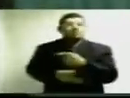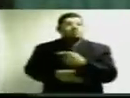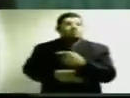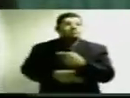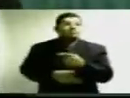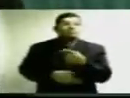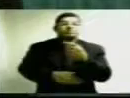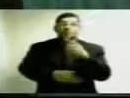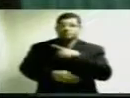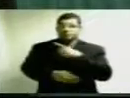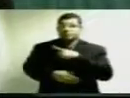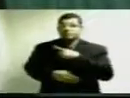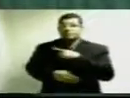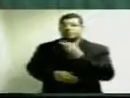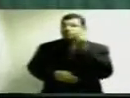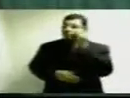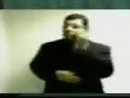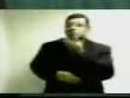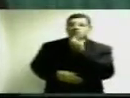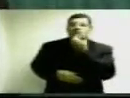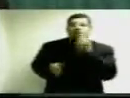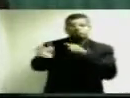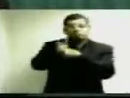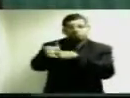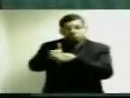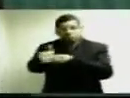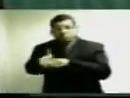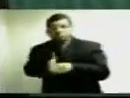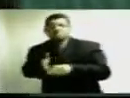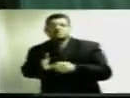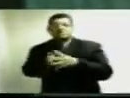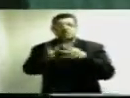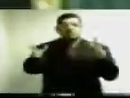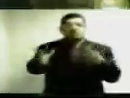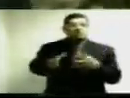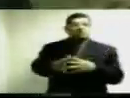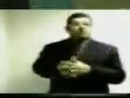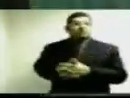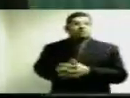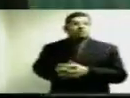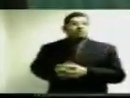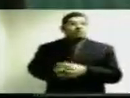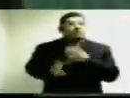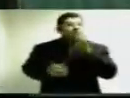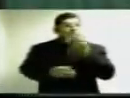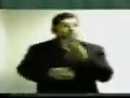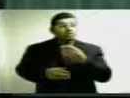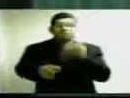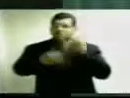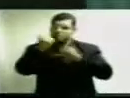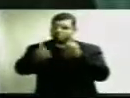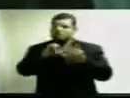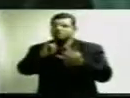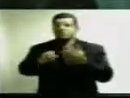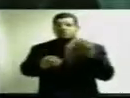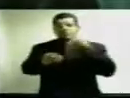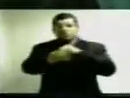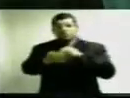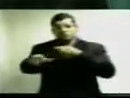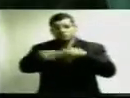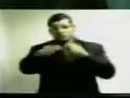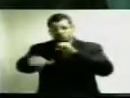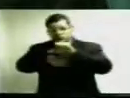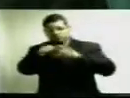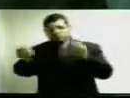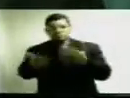episódio, ele tem que ser apurado, sim. Ele é gravíssimo. Então, não é brincadeira. Se coloca num jornal